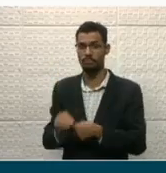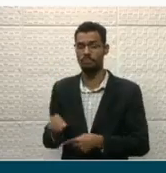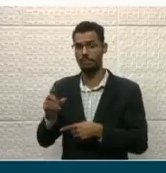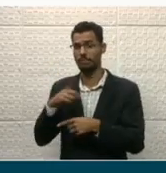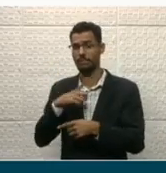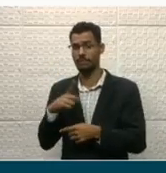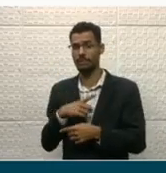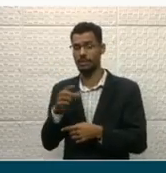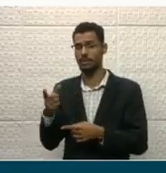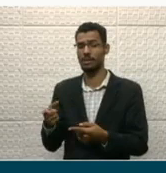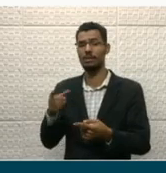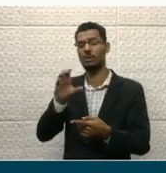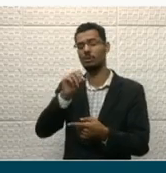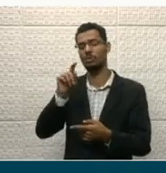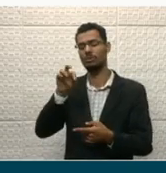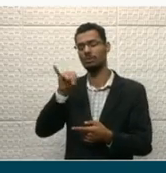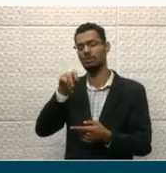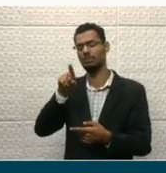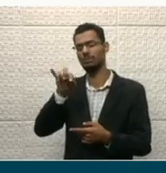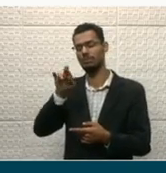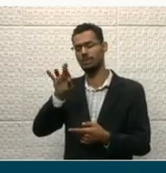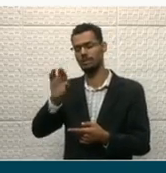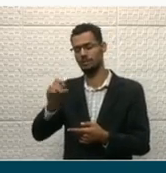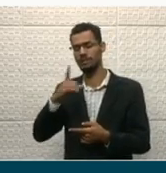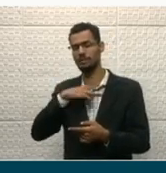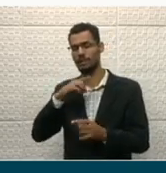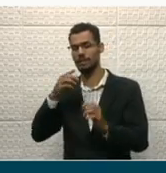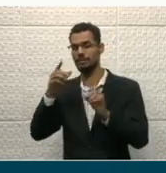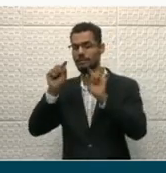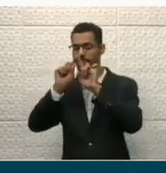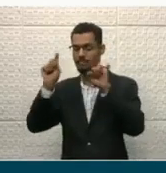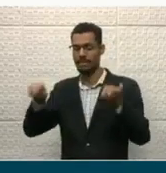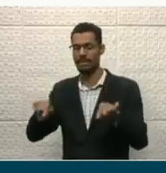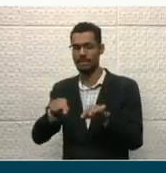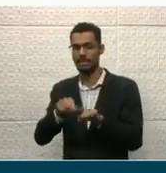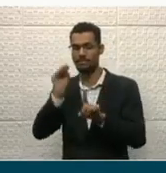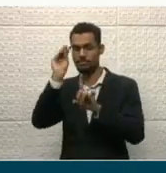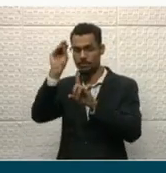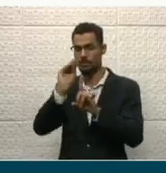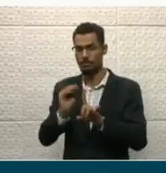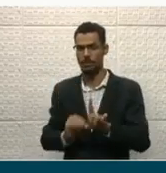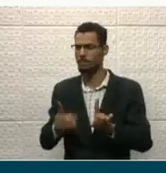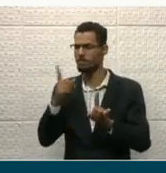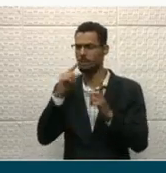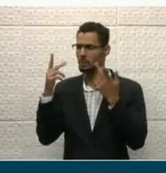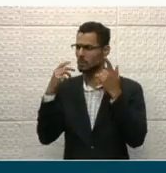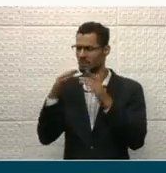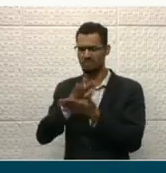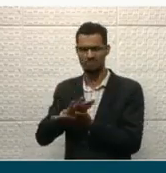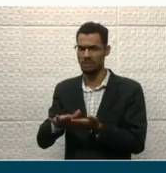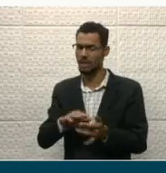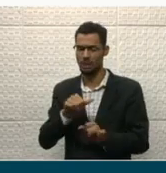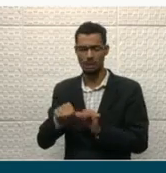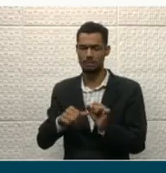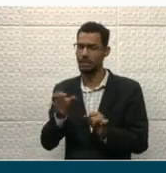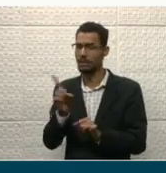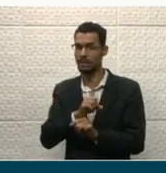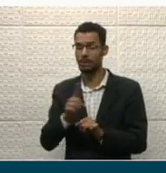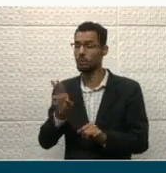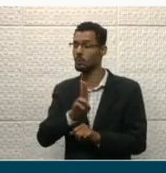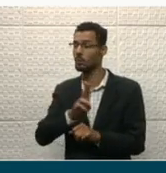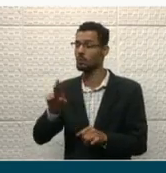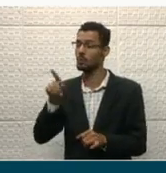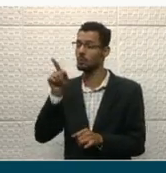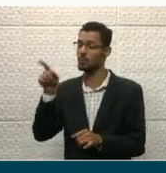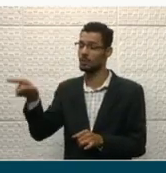do contradomínio e construir a matriz a partir delas. Essa matriz não é uma matriz qualquer da transformação, ela é chamada